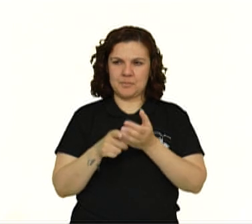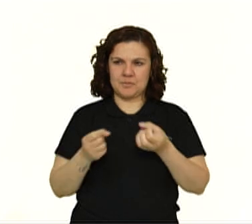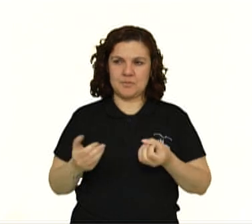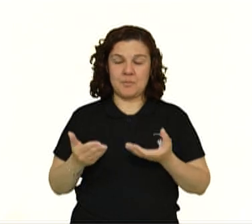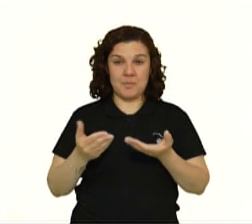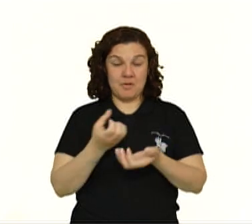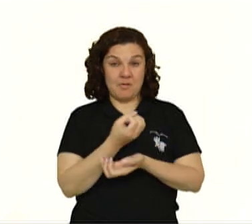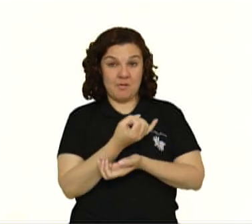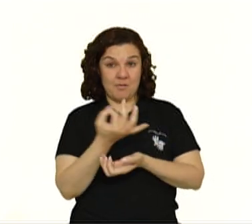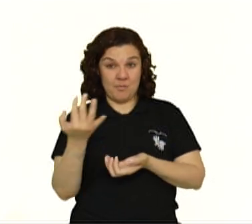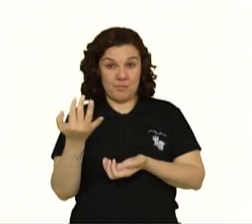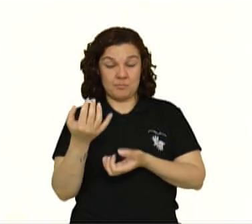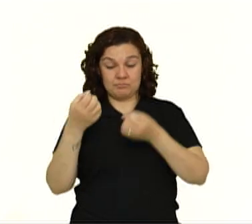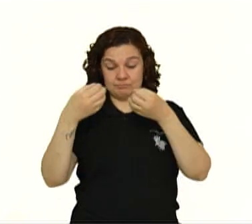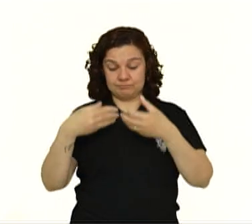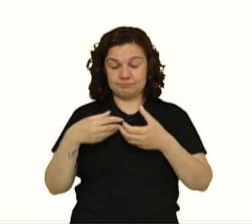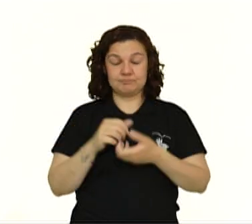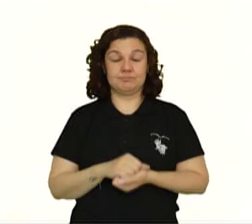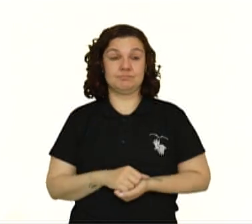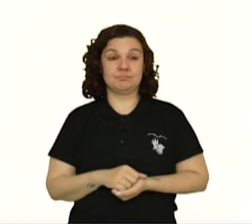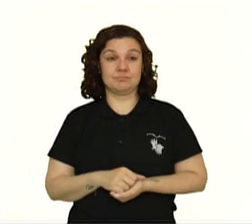fornecidas algumas medidas.